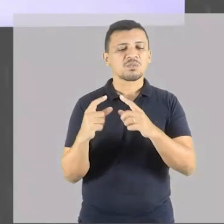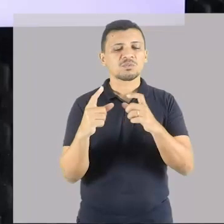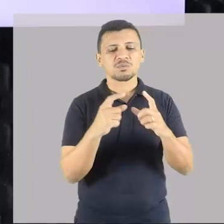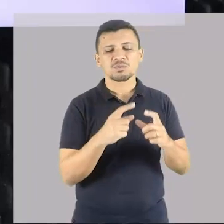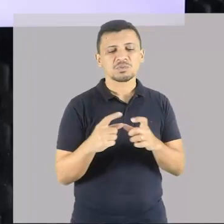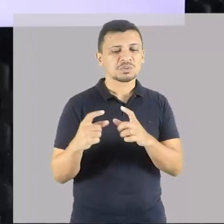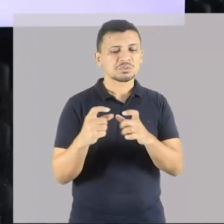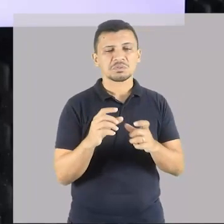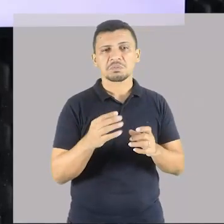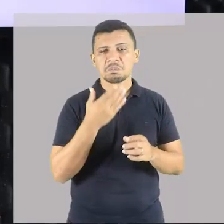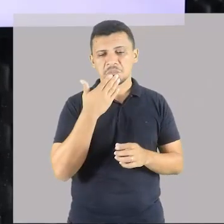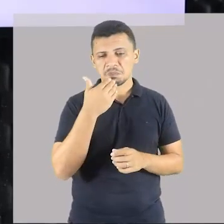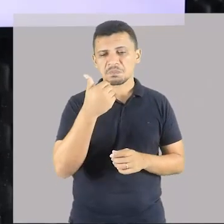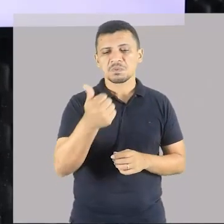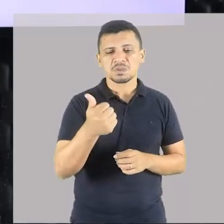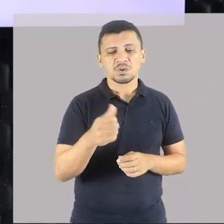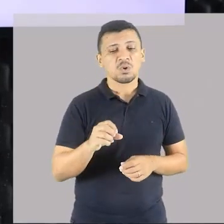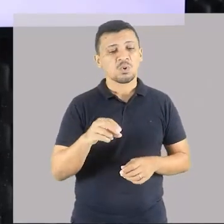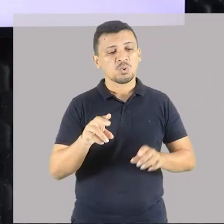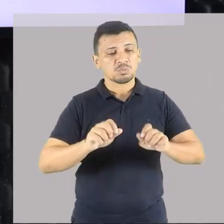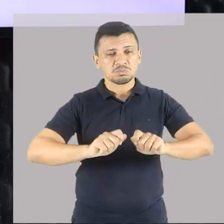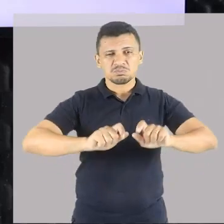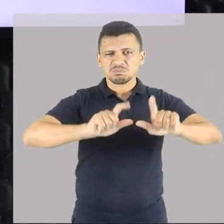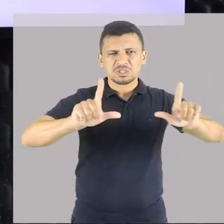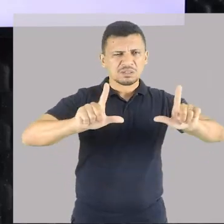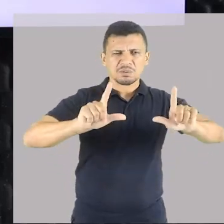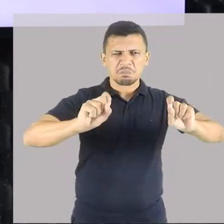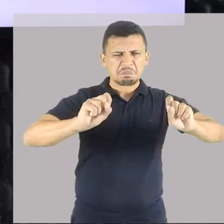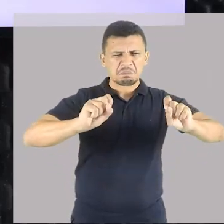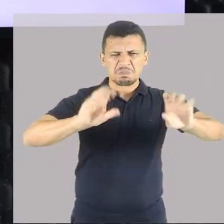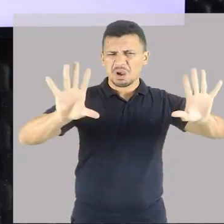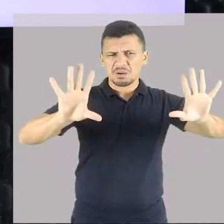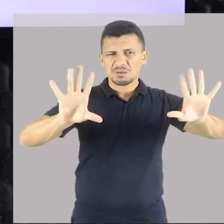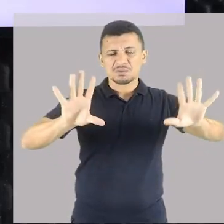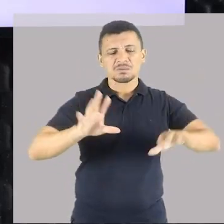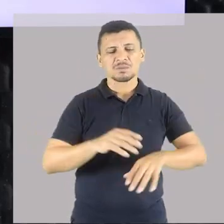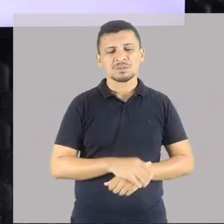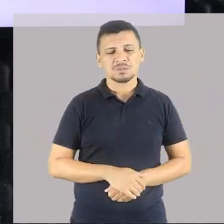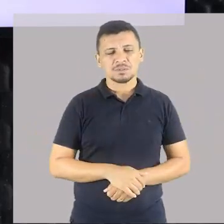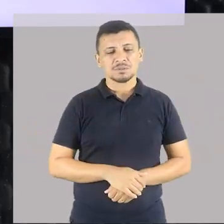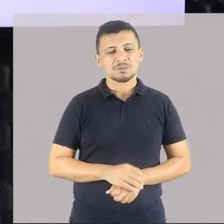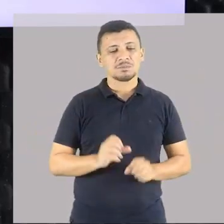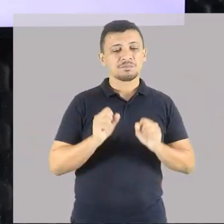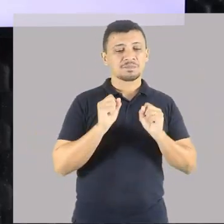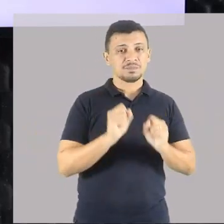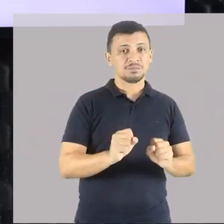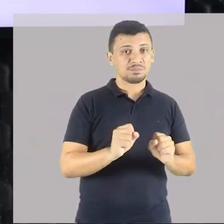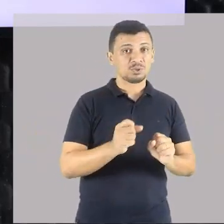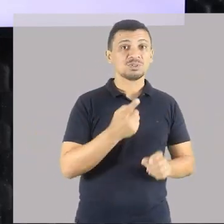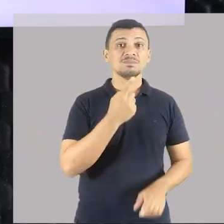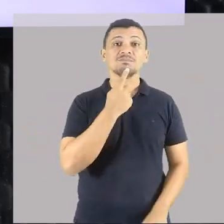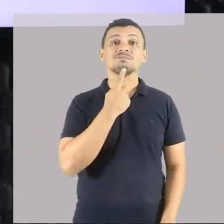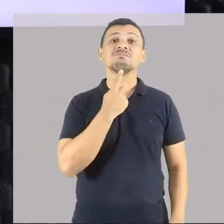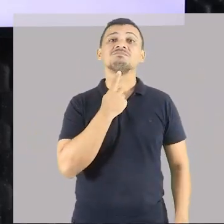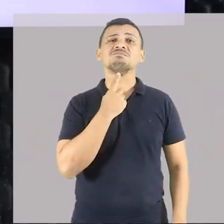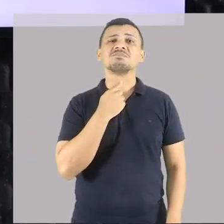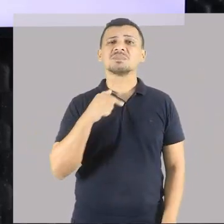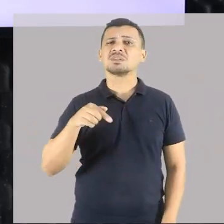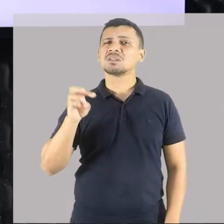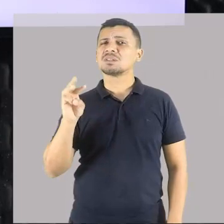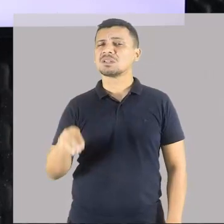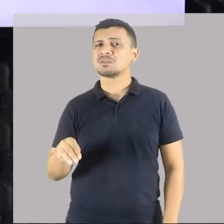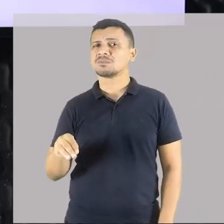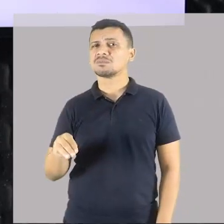fotos de maior resolução ou tela mais brilhante. Pode desejar. Quem é que pode desejar?